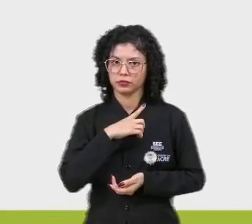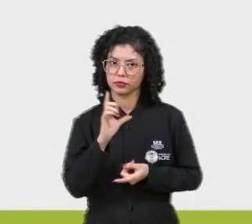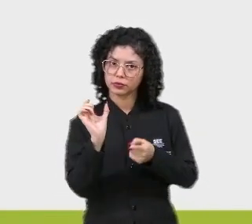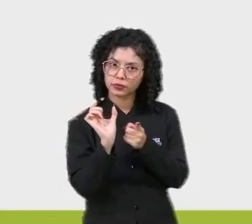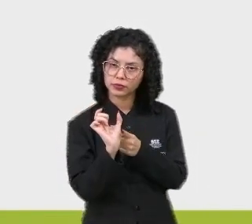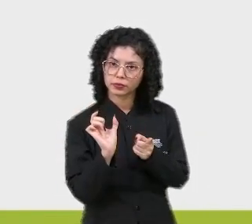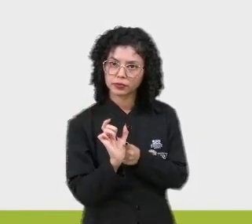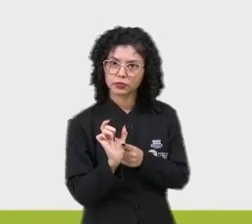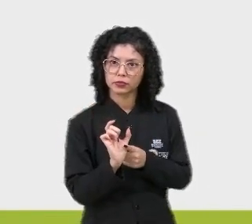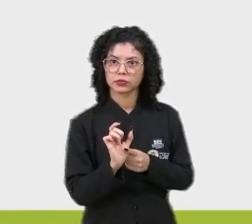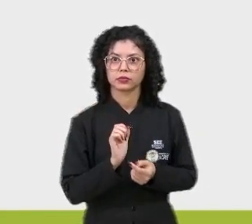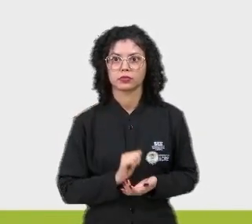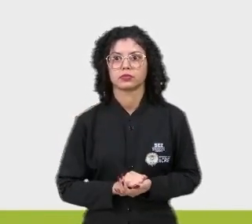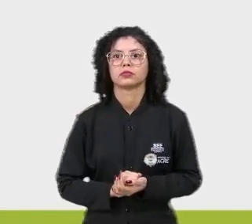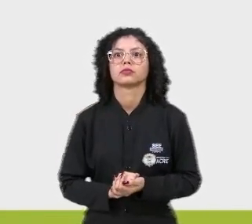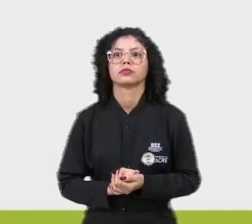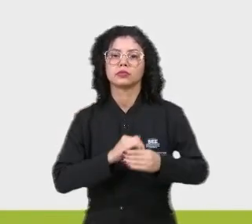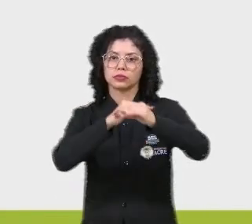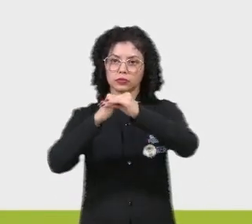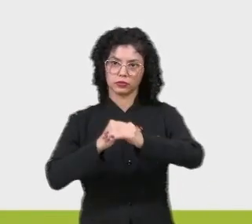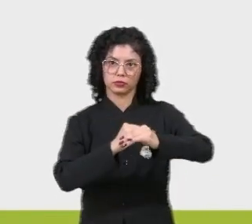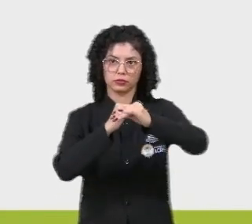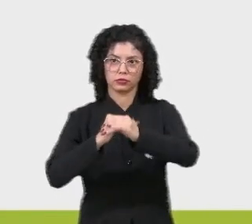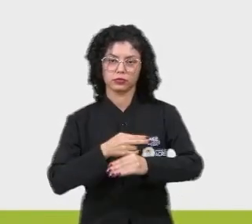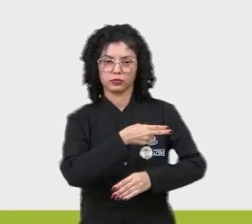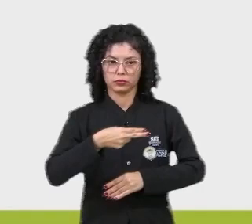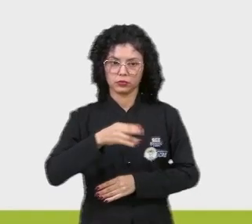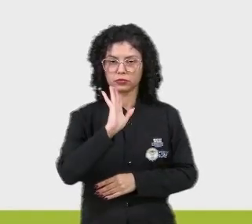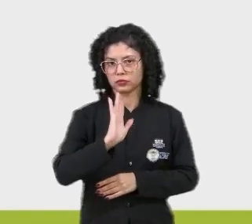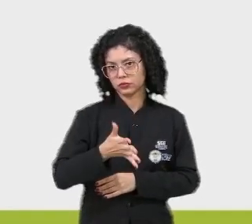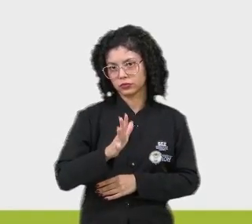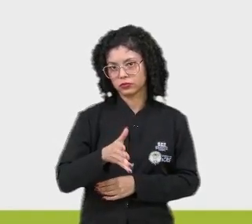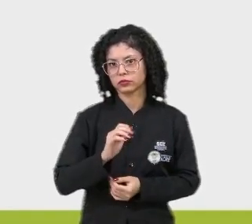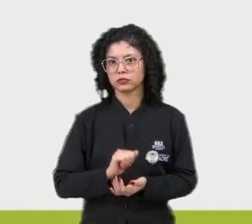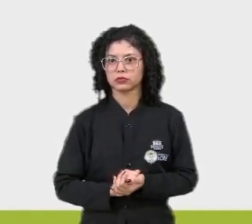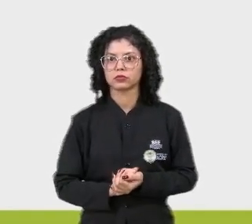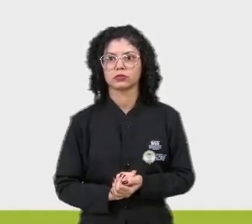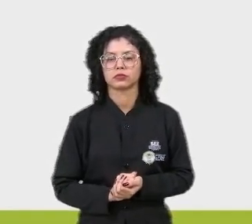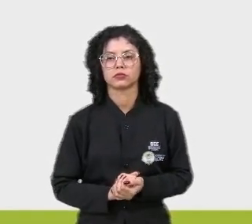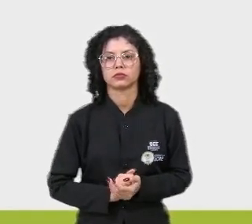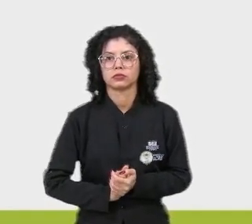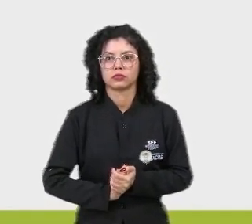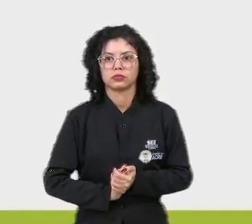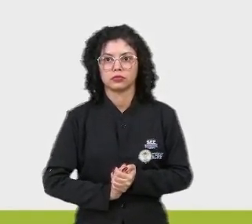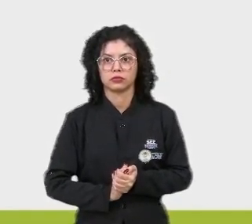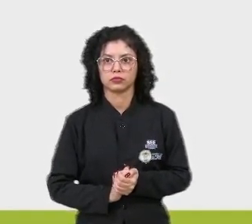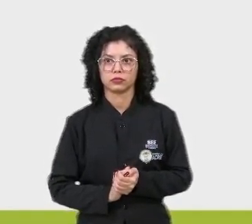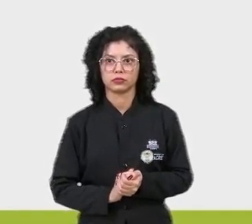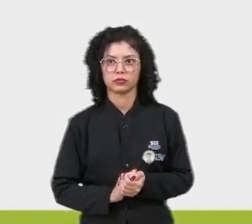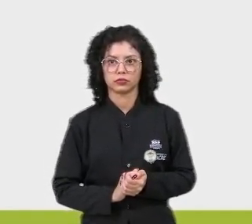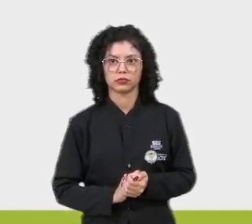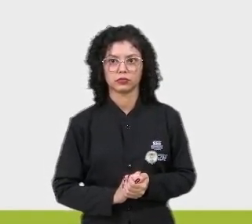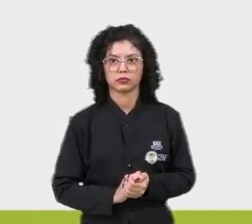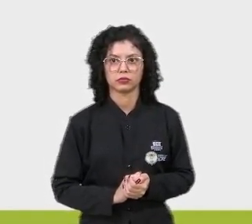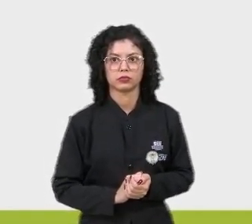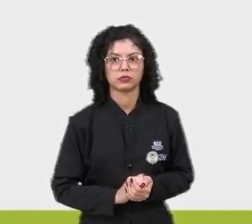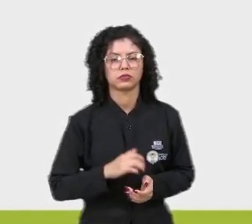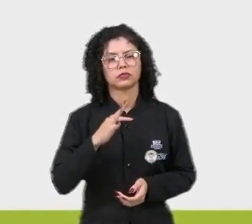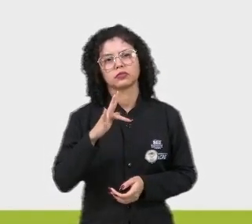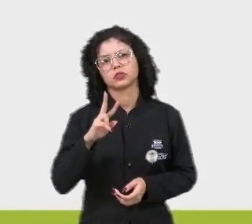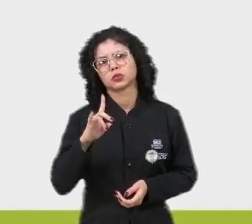palavras IG homo igual né já dá uma dica aqui ó homo também homofonia Professor